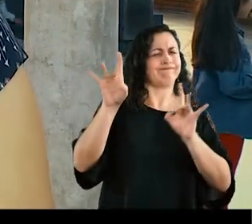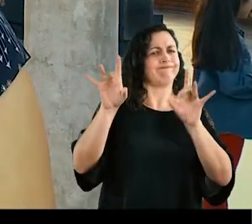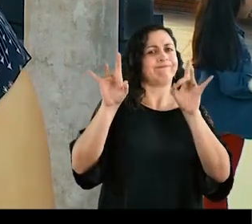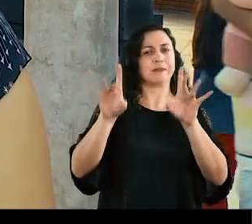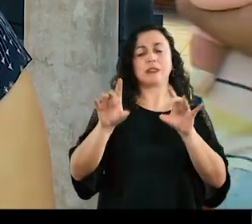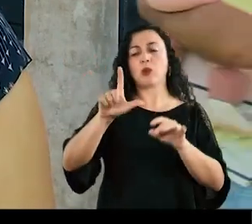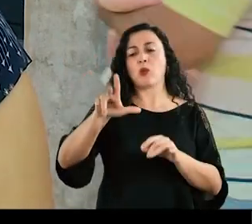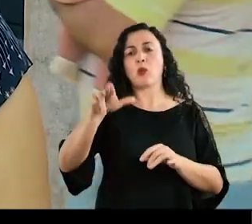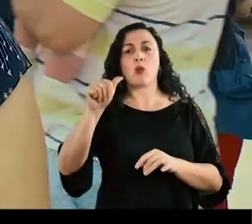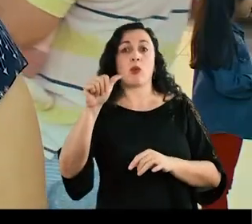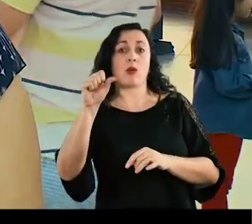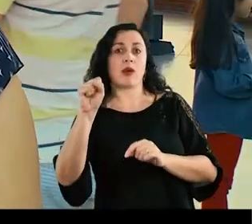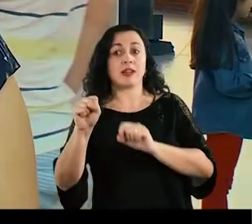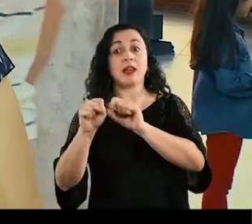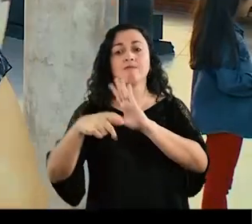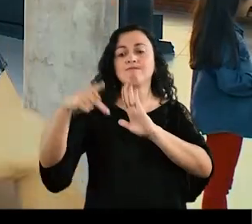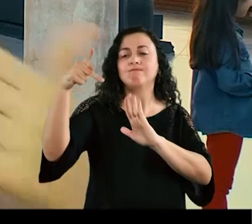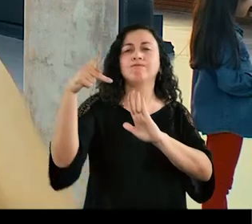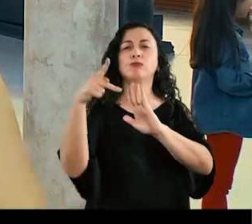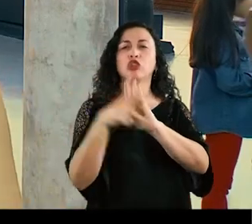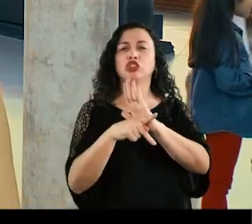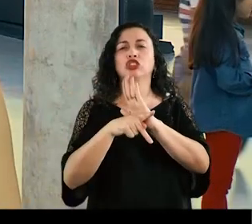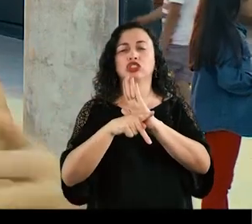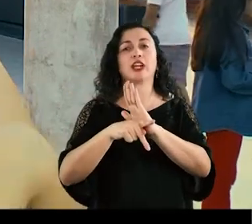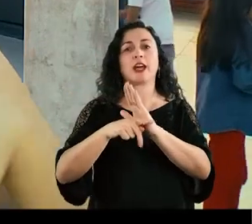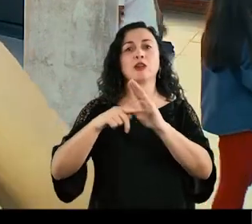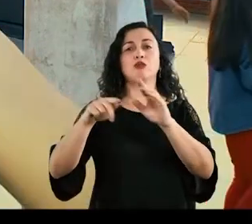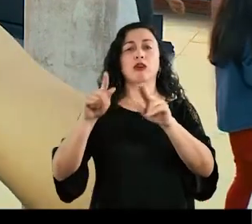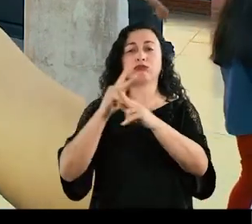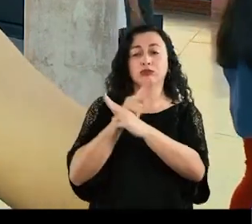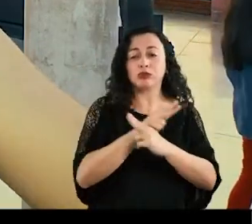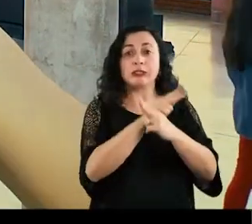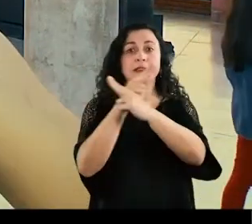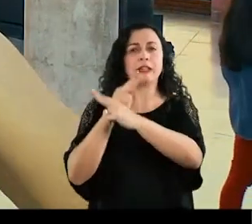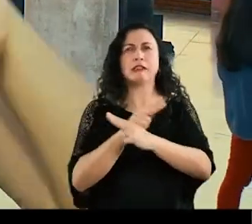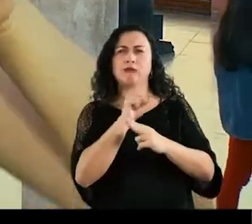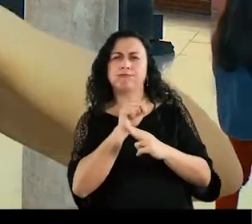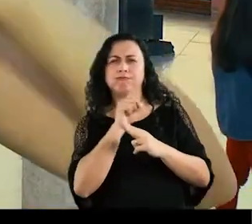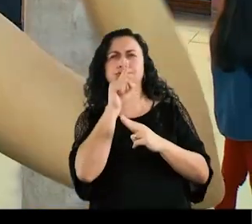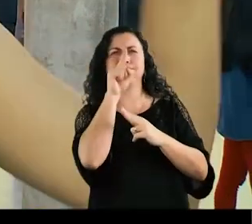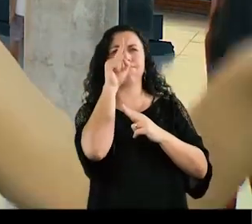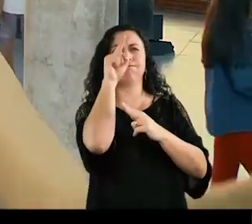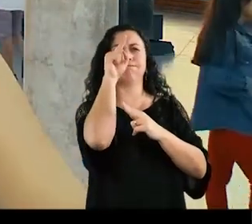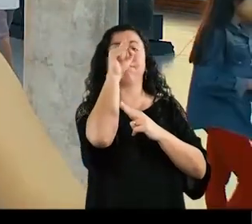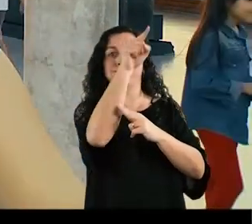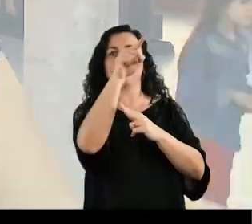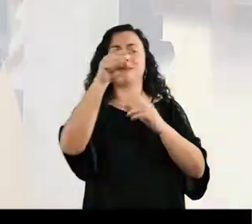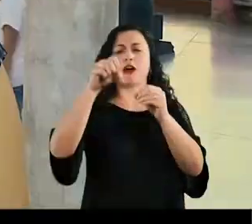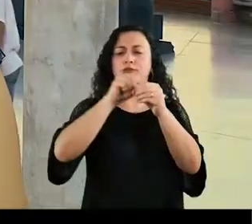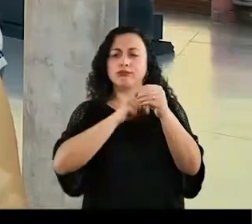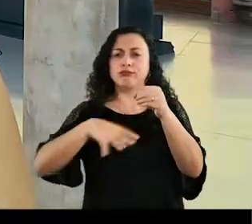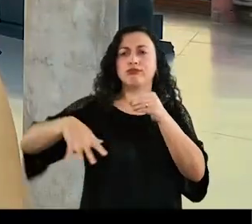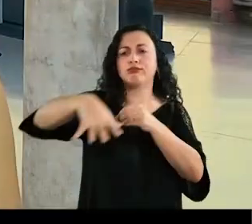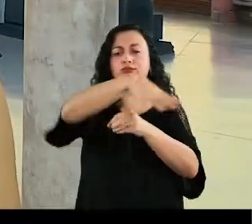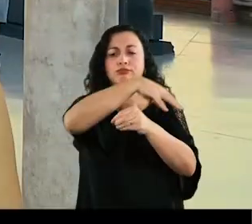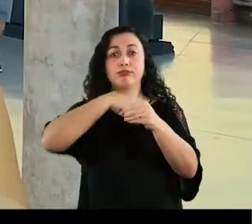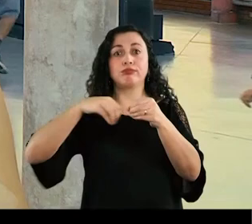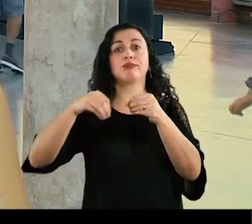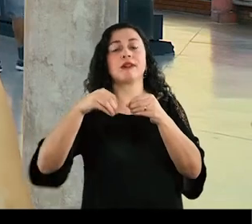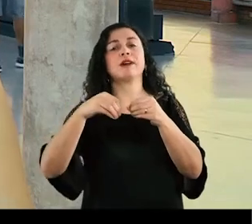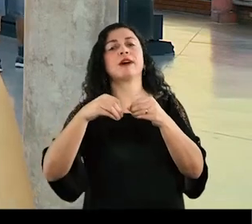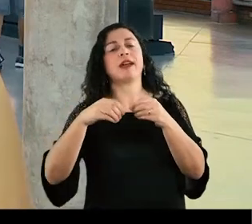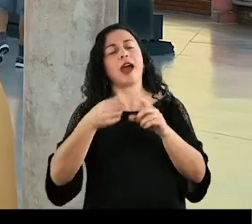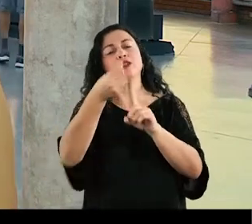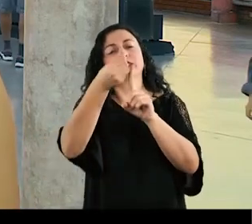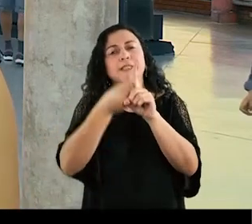missão Garateia. E ele participou da missão Rosetta, que foi pousar uma sonda da Agência Espacial Europeia. E esse semestre, durante